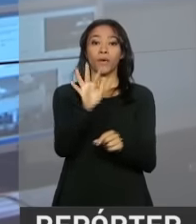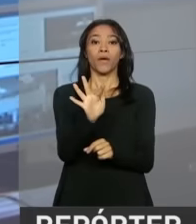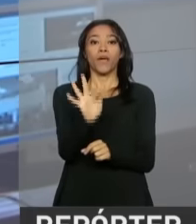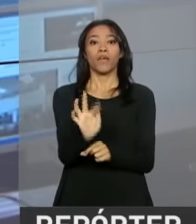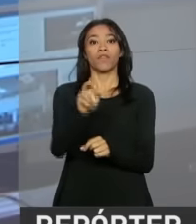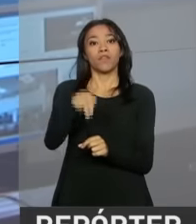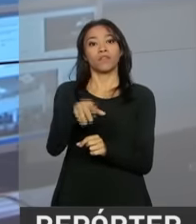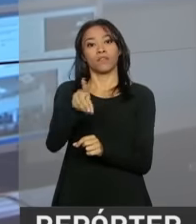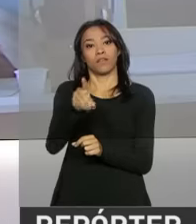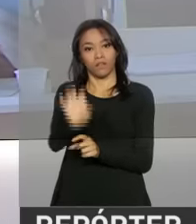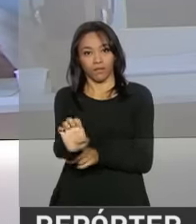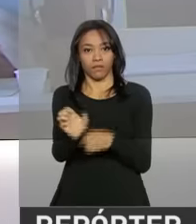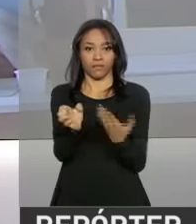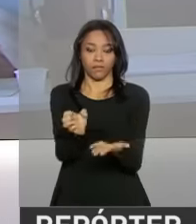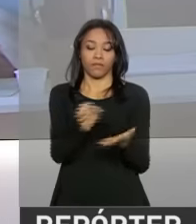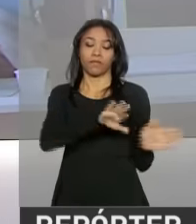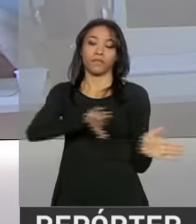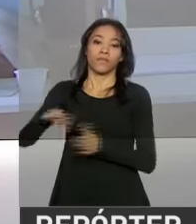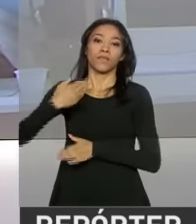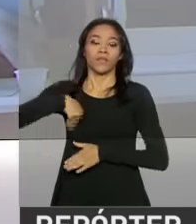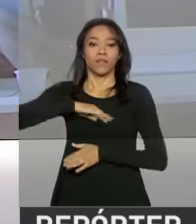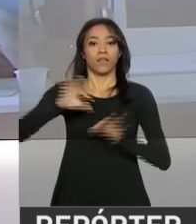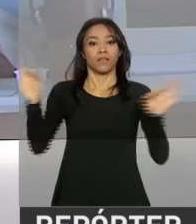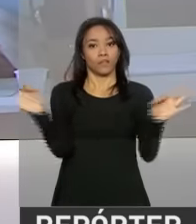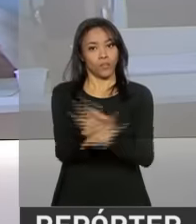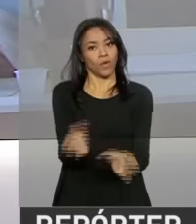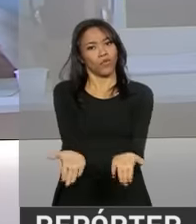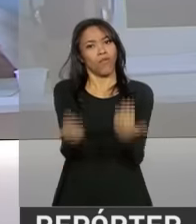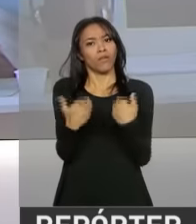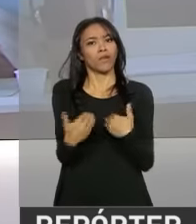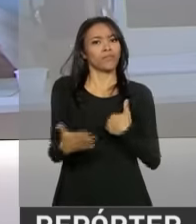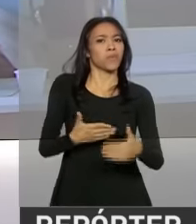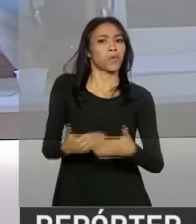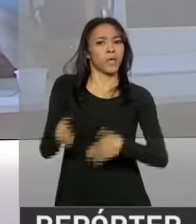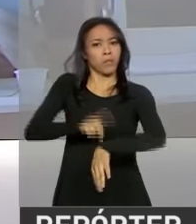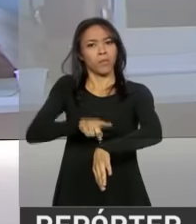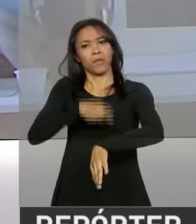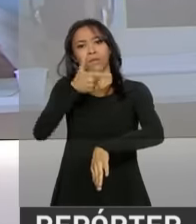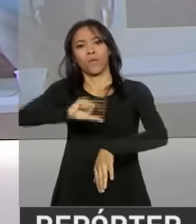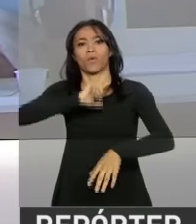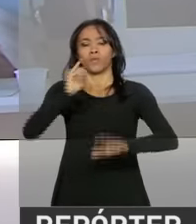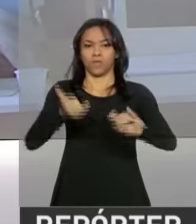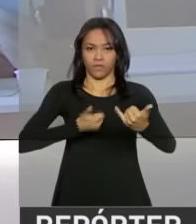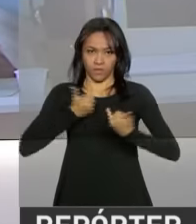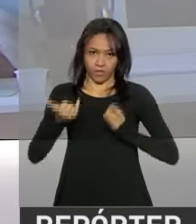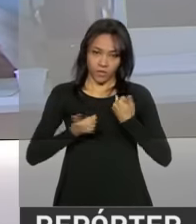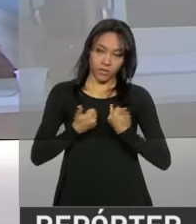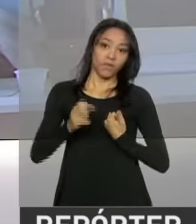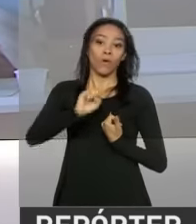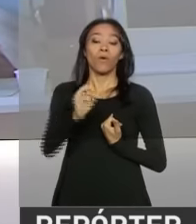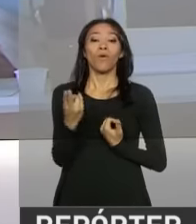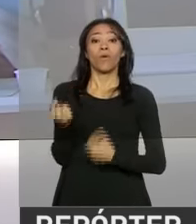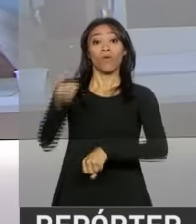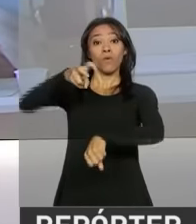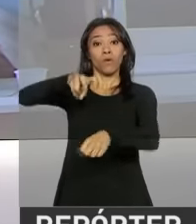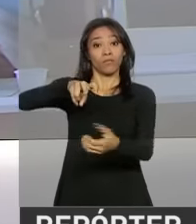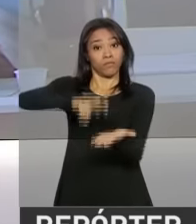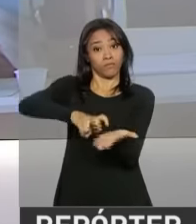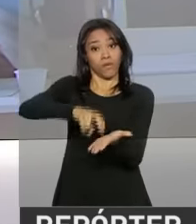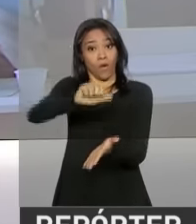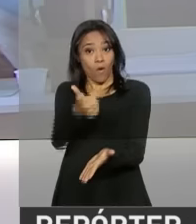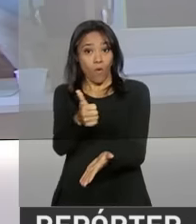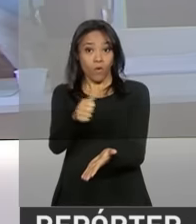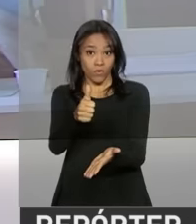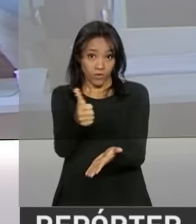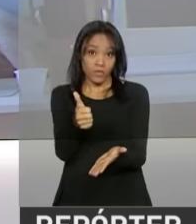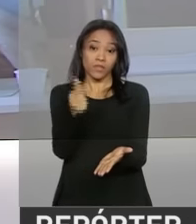da Educação. E nós ficamos por aqui, podemos voltar a qualquer momento com outras informações ou às 11 da manhã na próxima